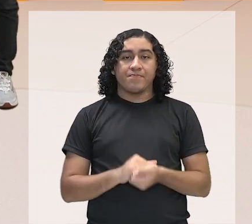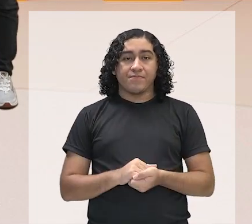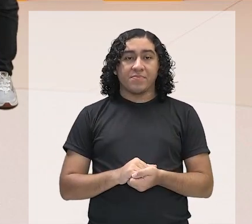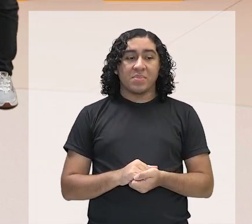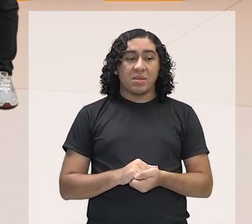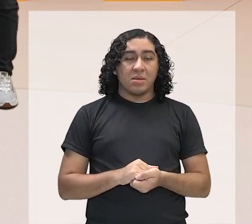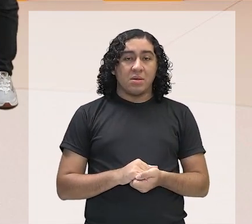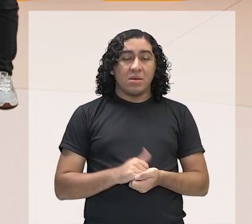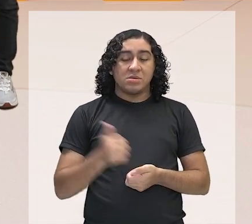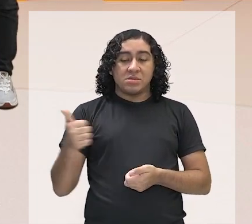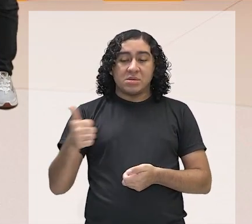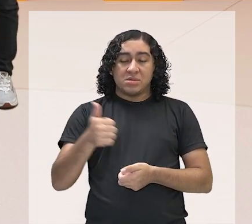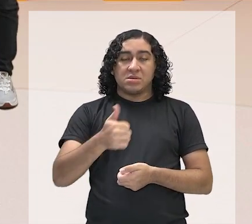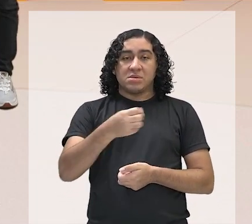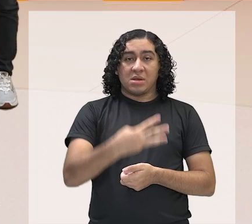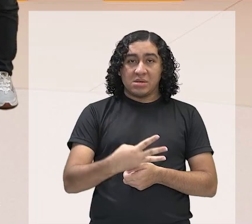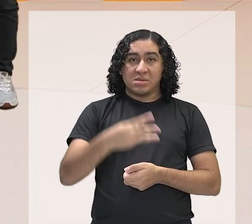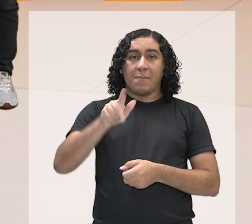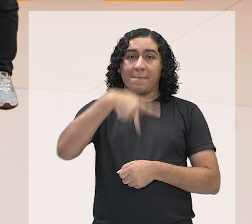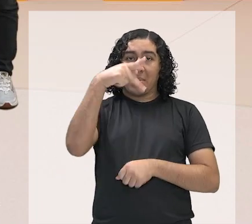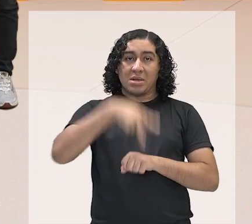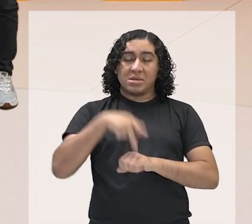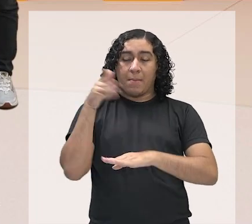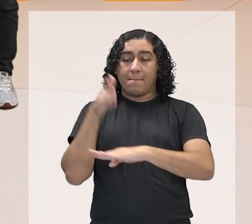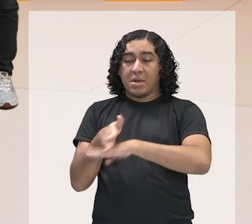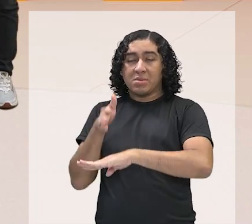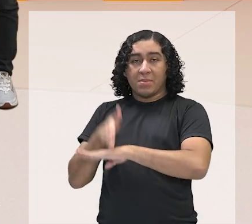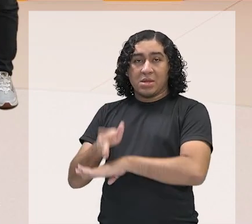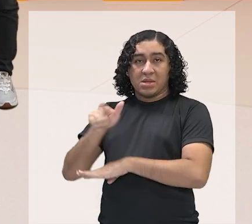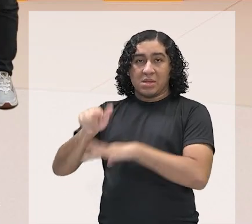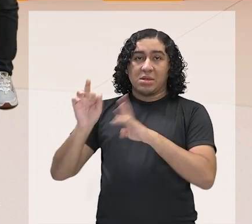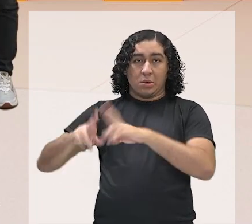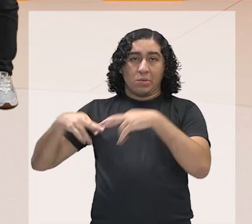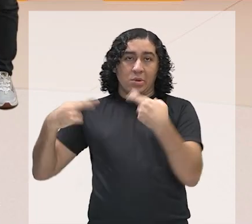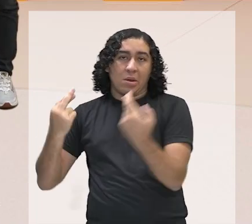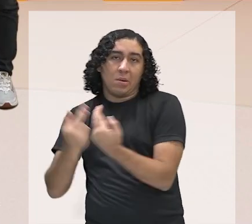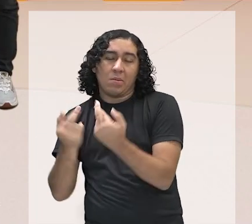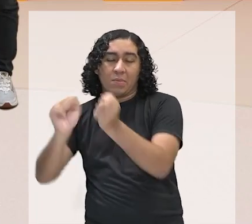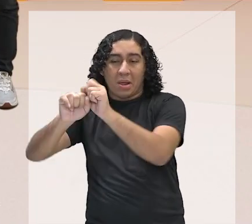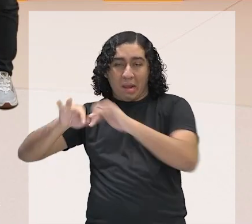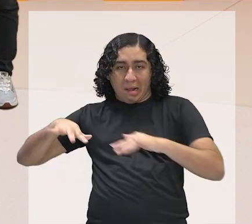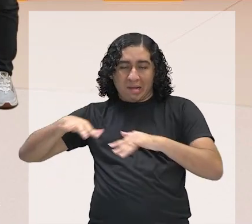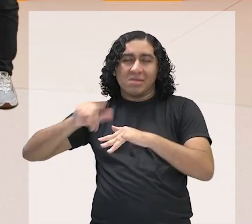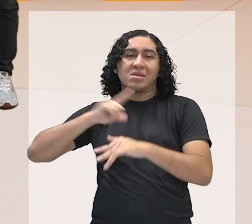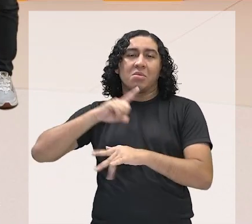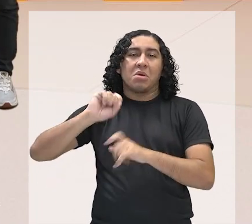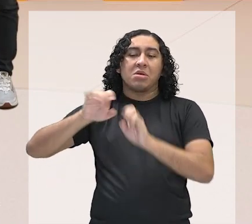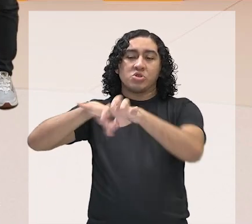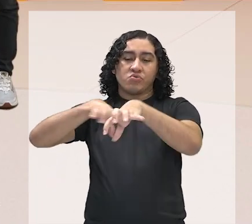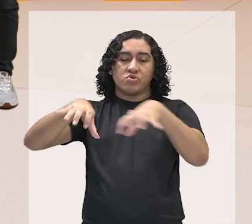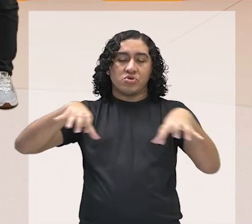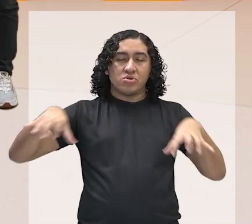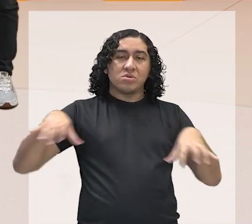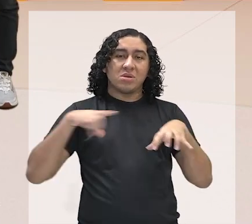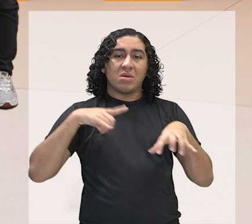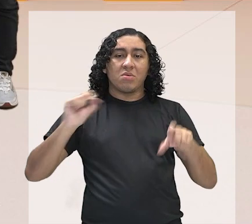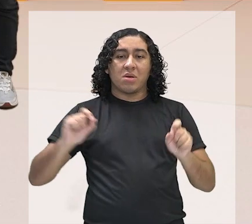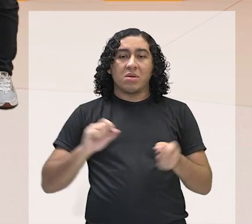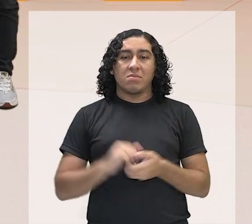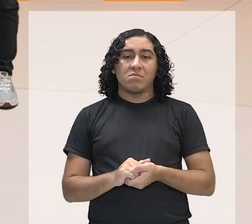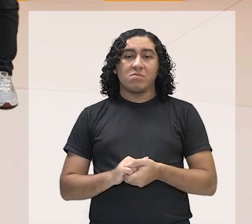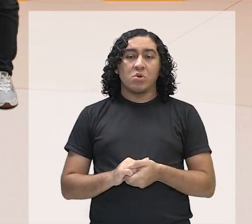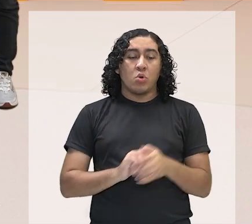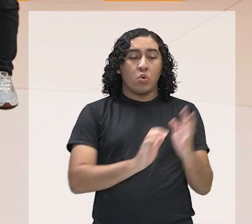esses 113 países que participaram lá da Conferência de Estocolmo, eles foram divididos em dois